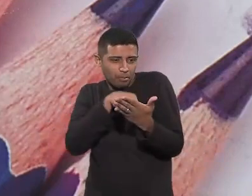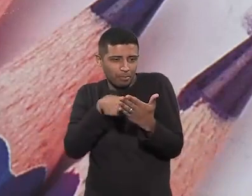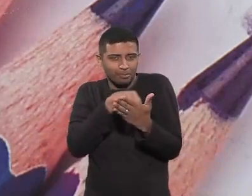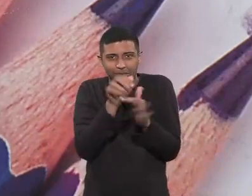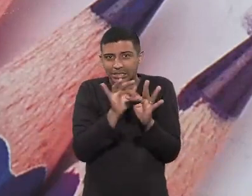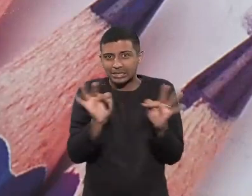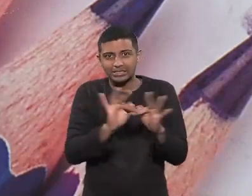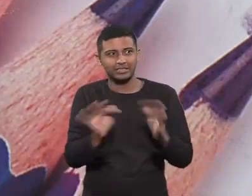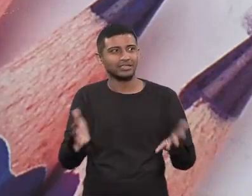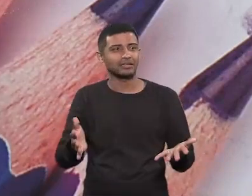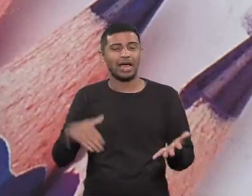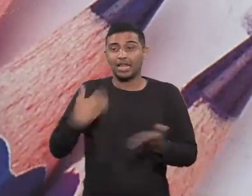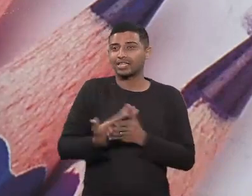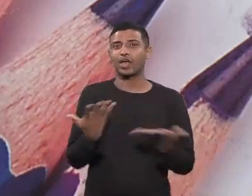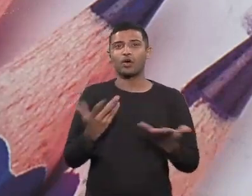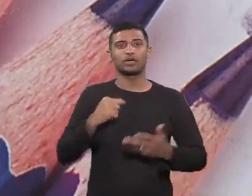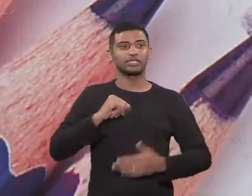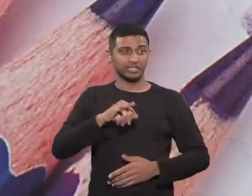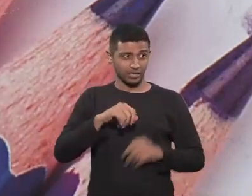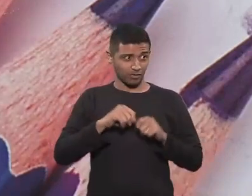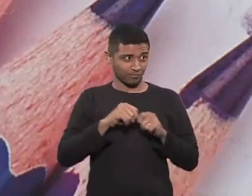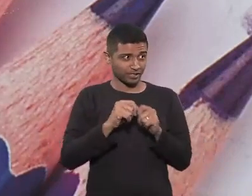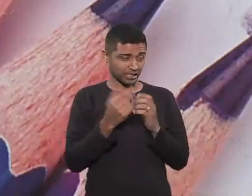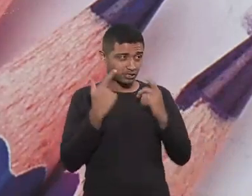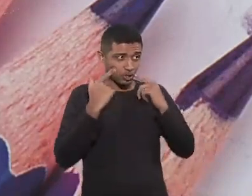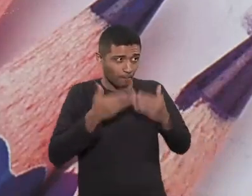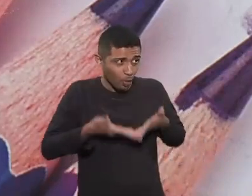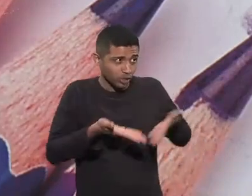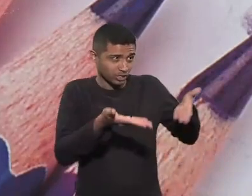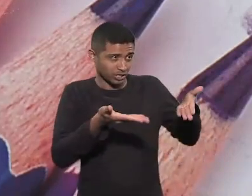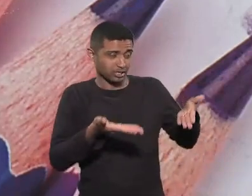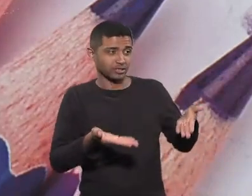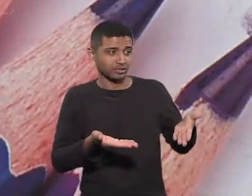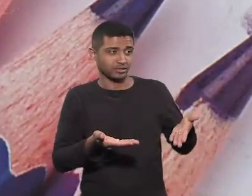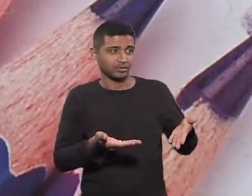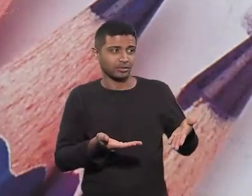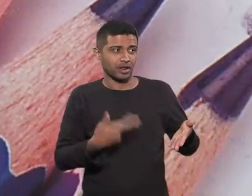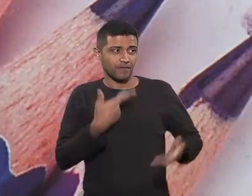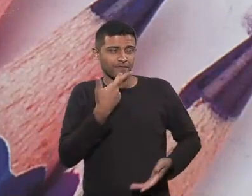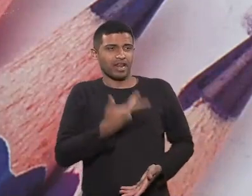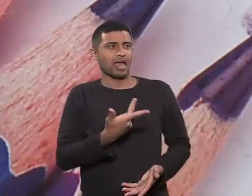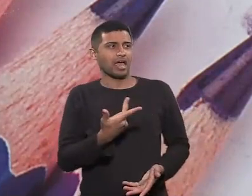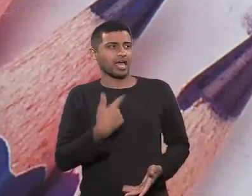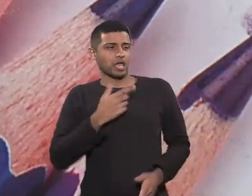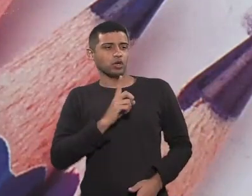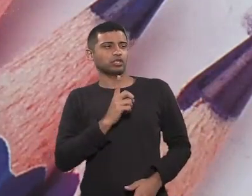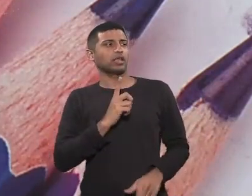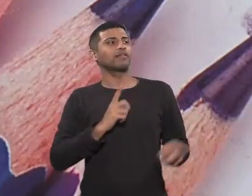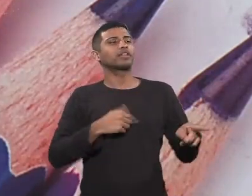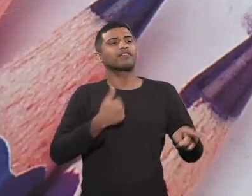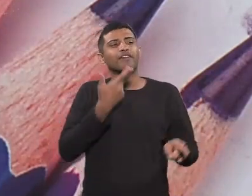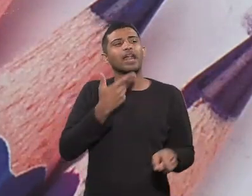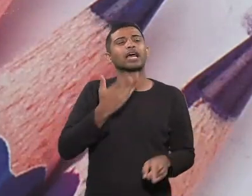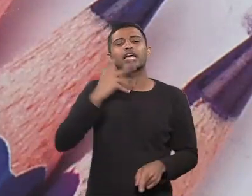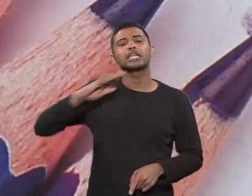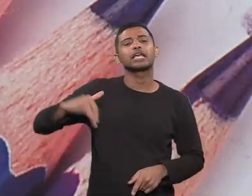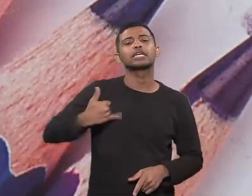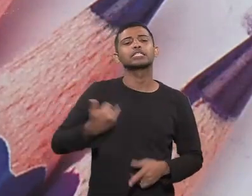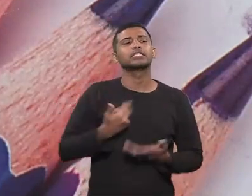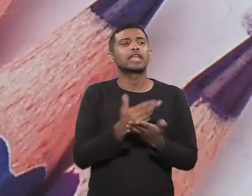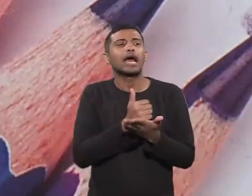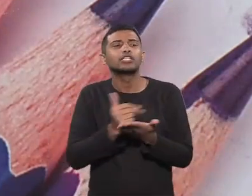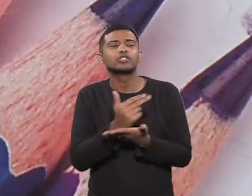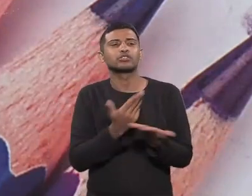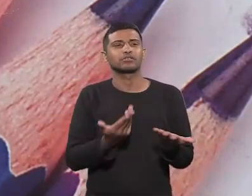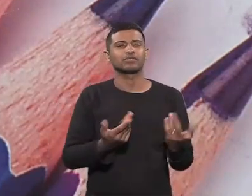uma casa, assim. Se eu fizer e mostrar pra você e não falar que fui eu falo assim, quantos anos tem essa criança aqui? Você